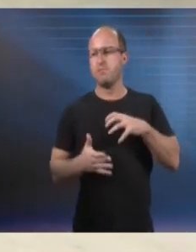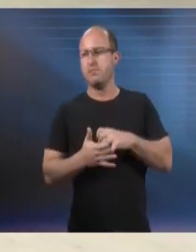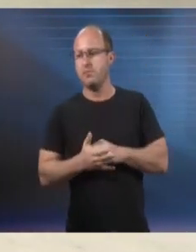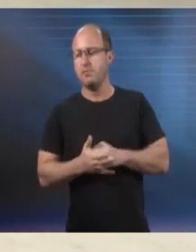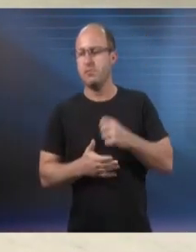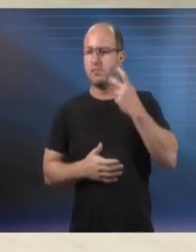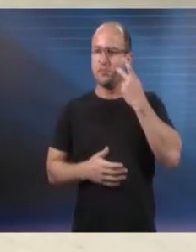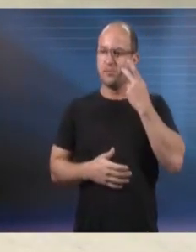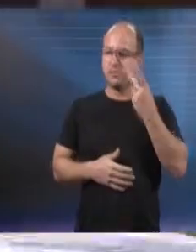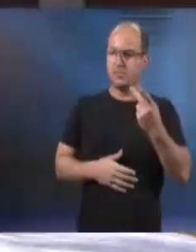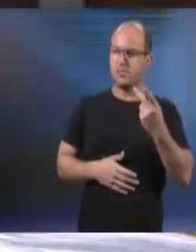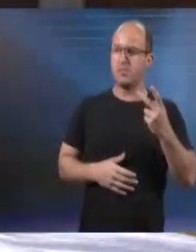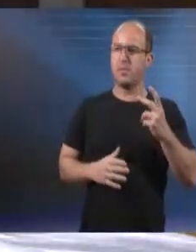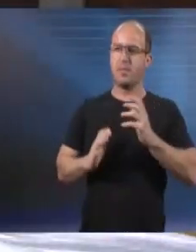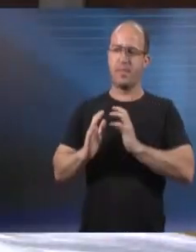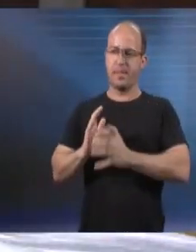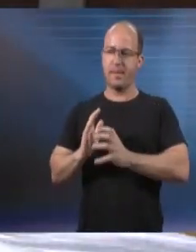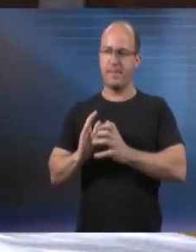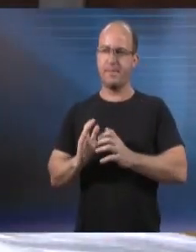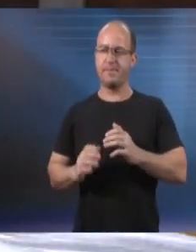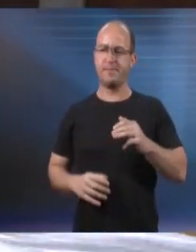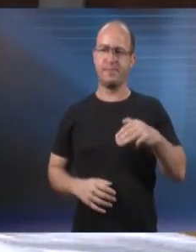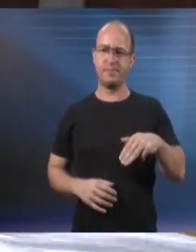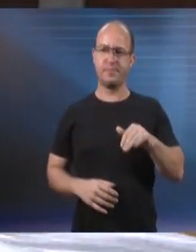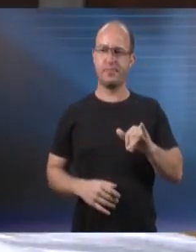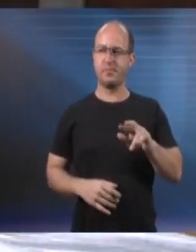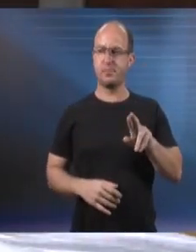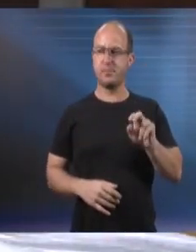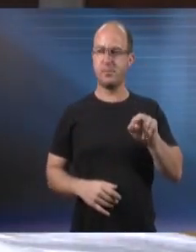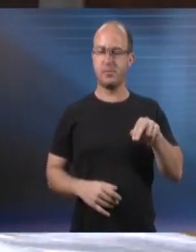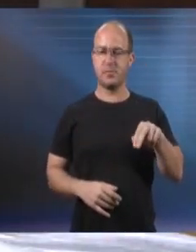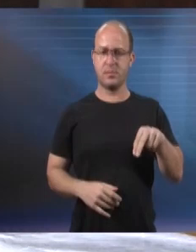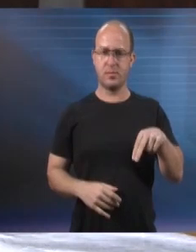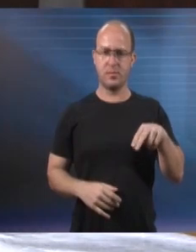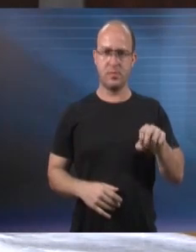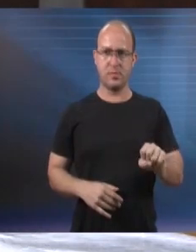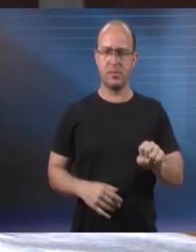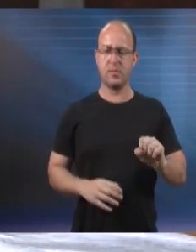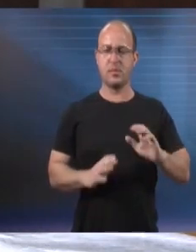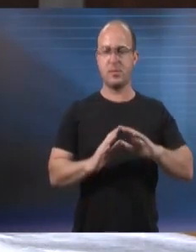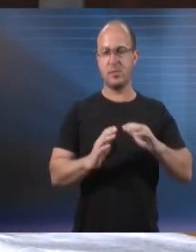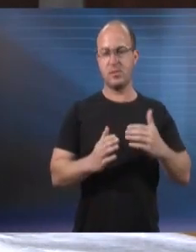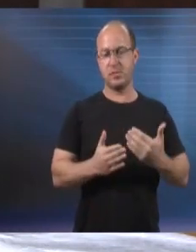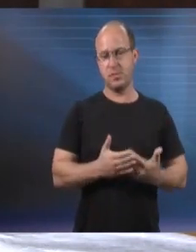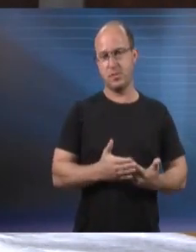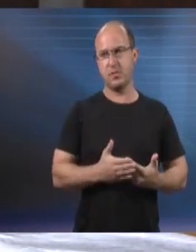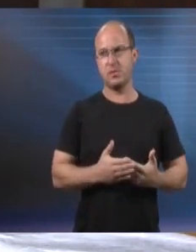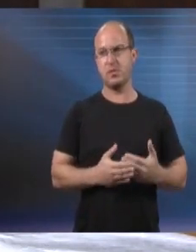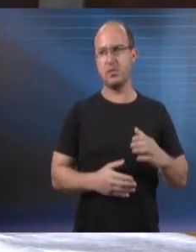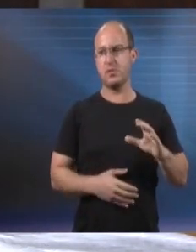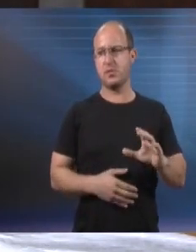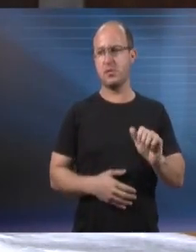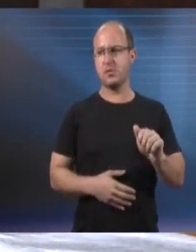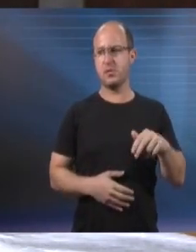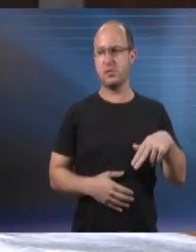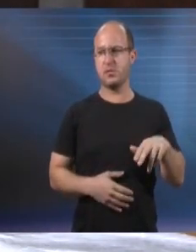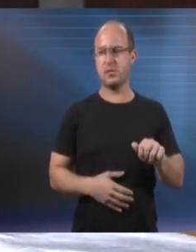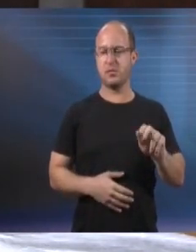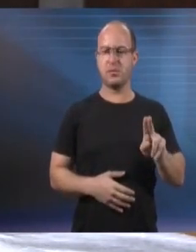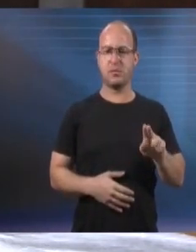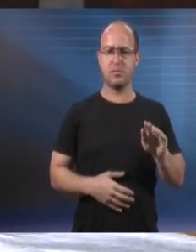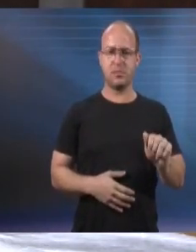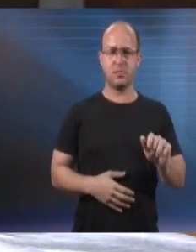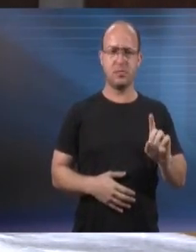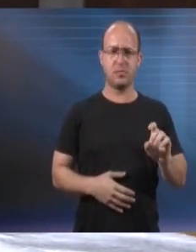dos parlamentares mirins da Escola do Legislativo Carnaubense, de Carnaúba dos Dantas.